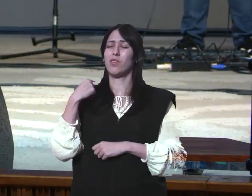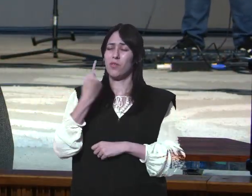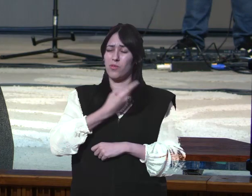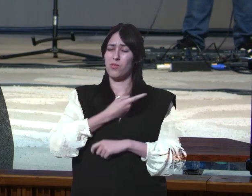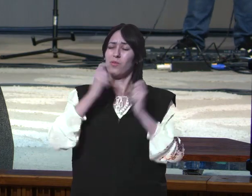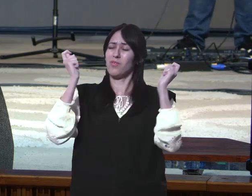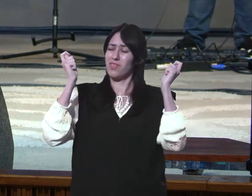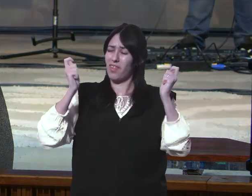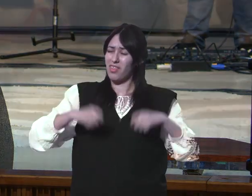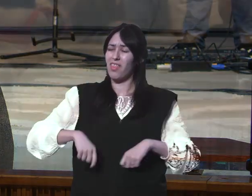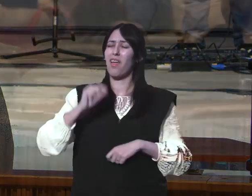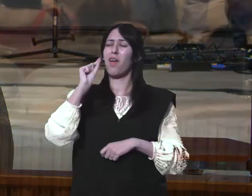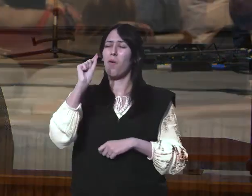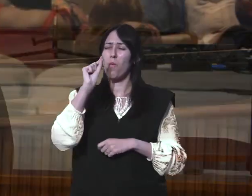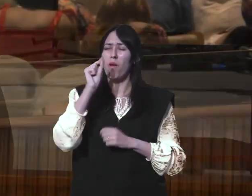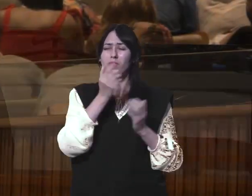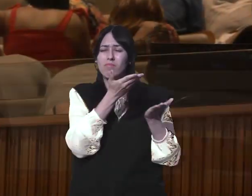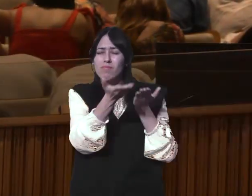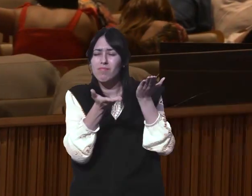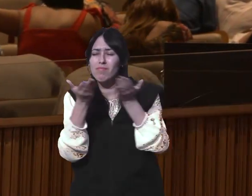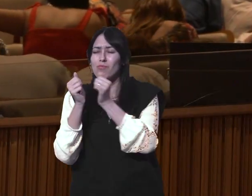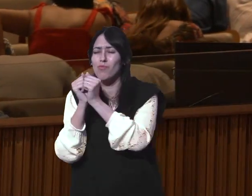construir memórias,